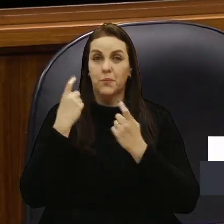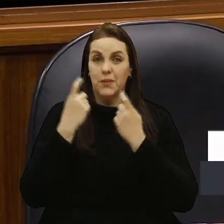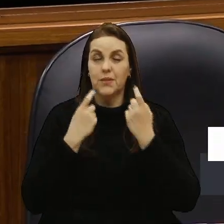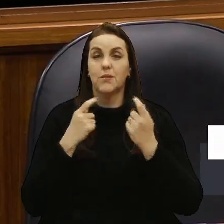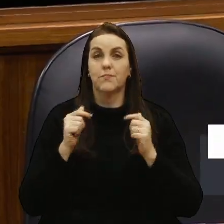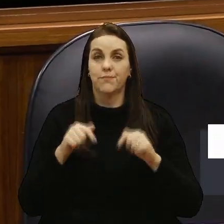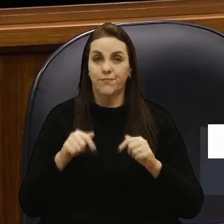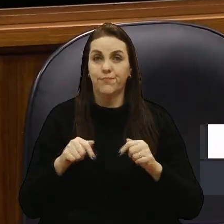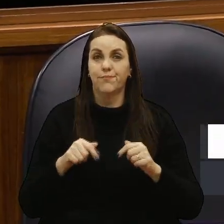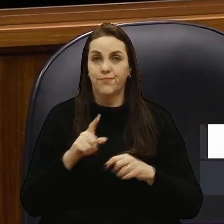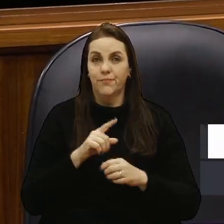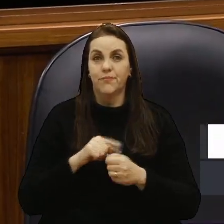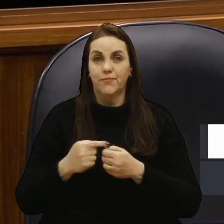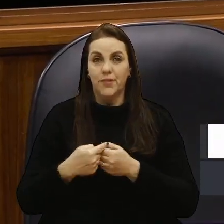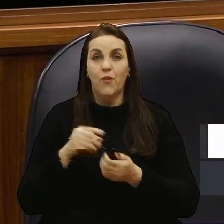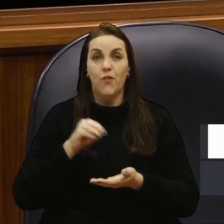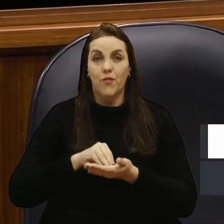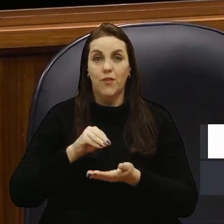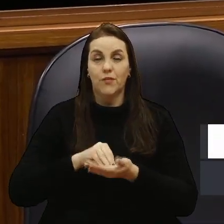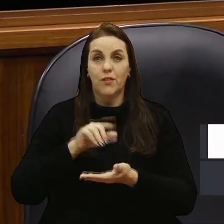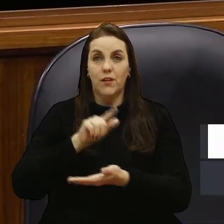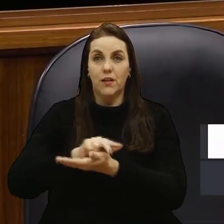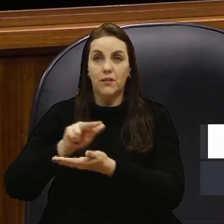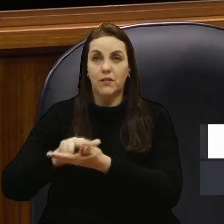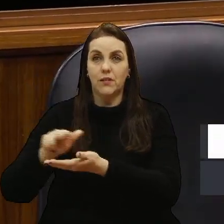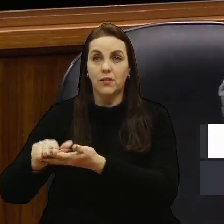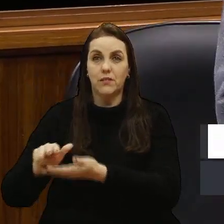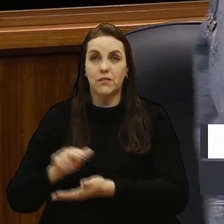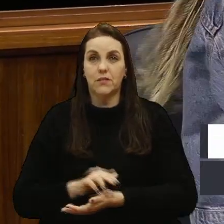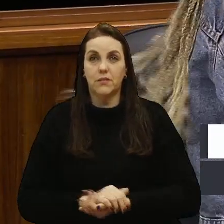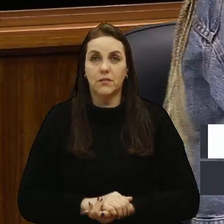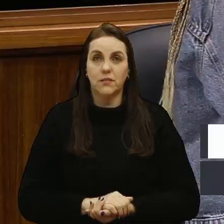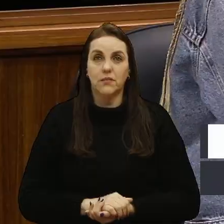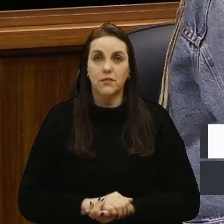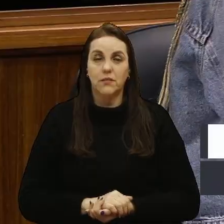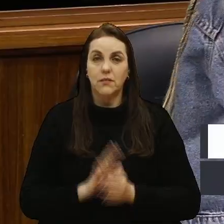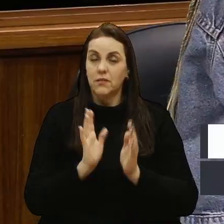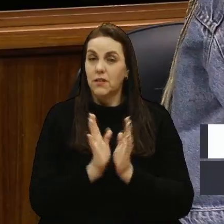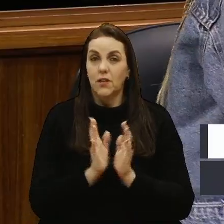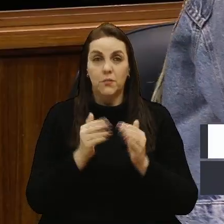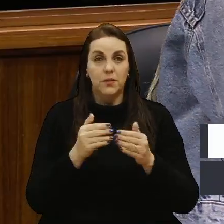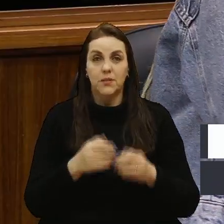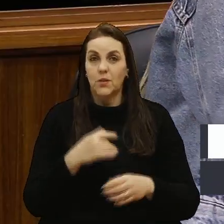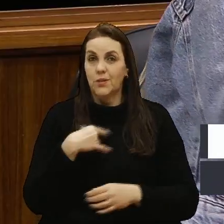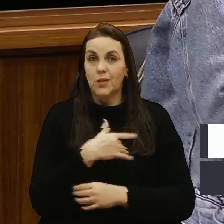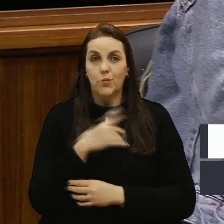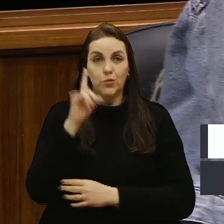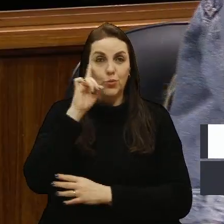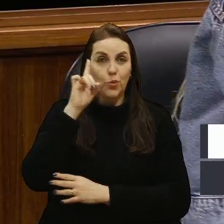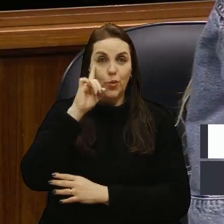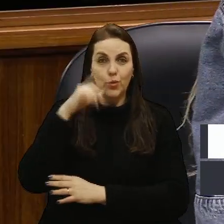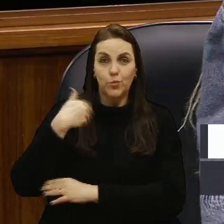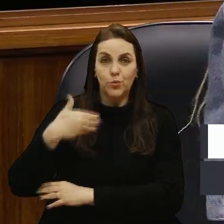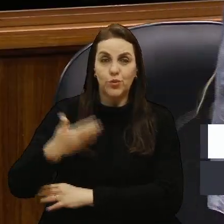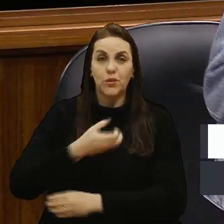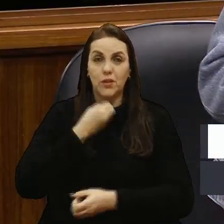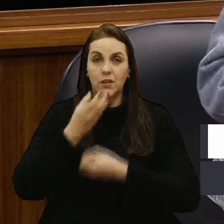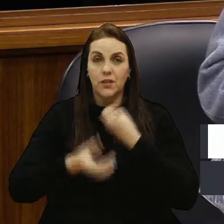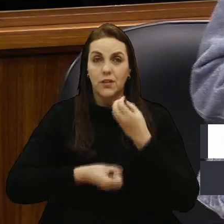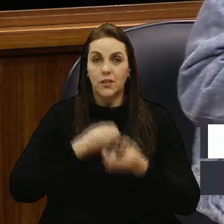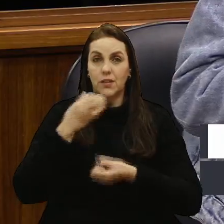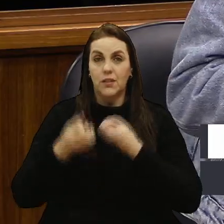falta de leitos. Chega à Comissão de Saúde todos os dias relatos como que o vereador Cláudio trouxe, de pessoas